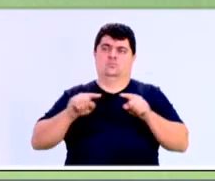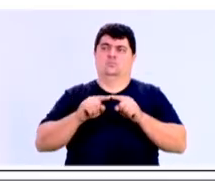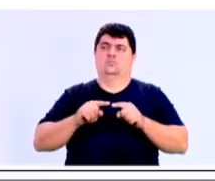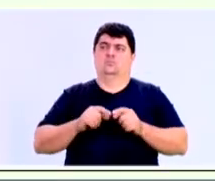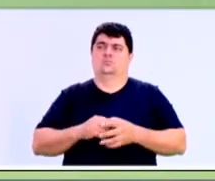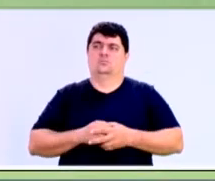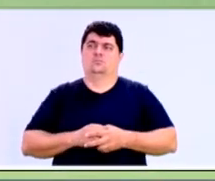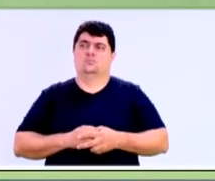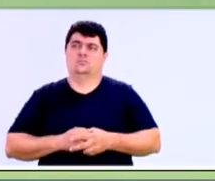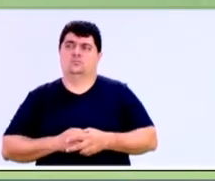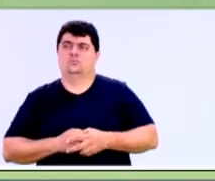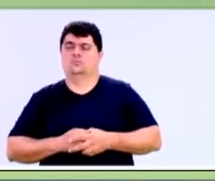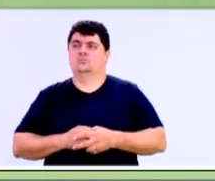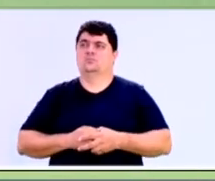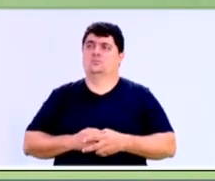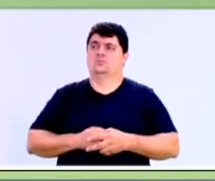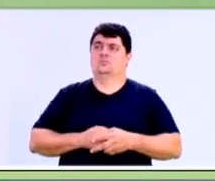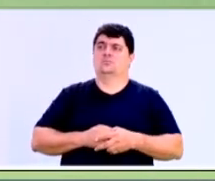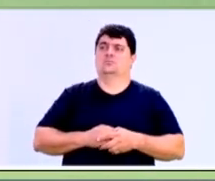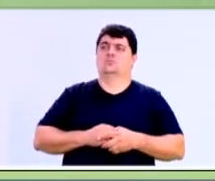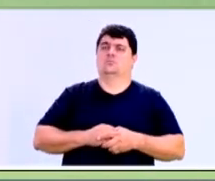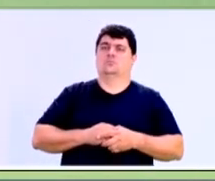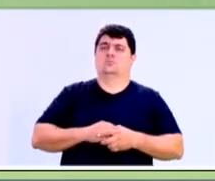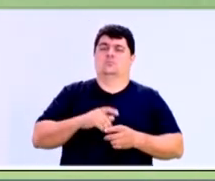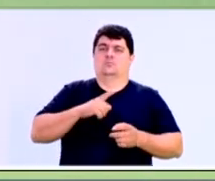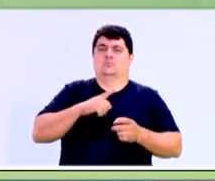tenho o valor do meu estoque. O meu